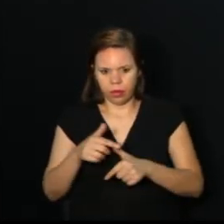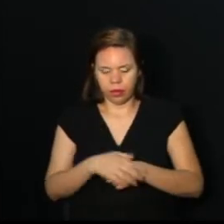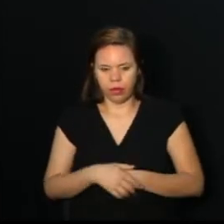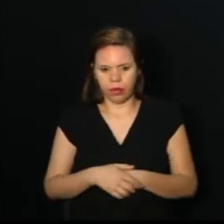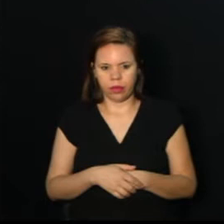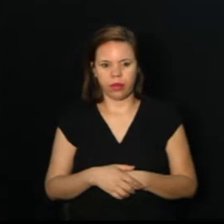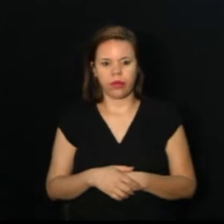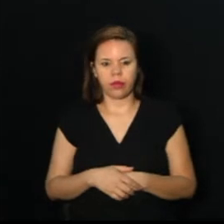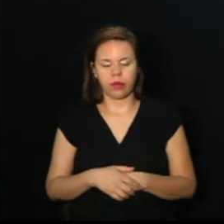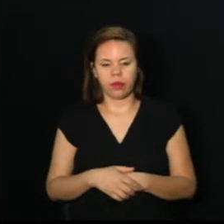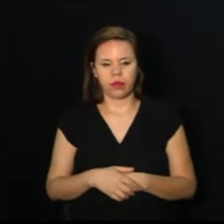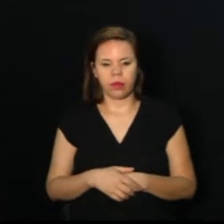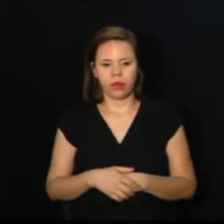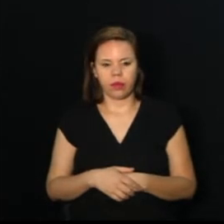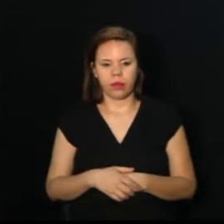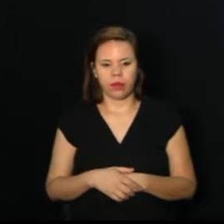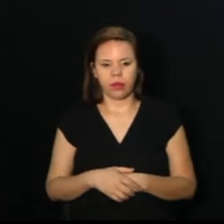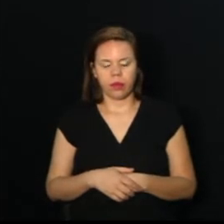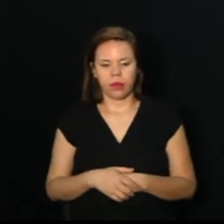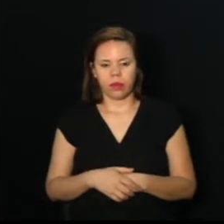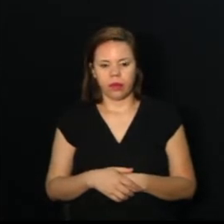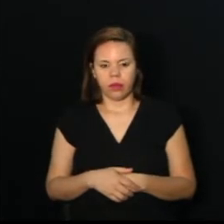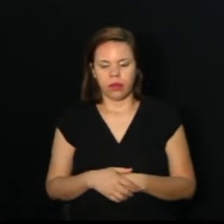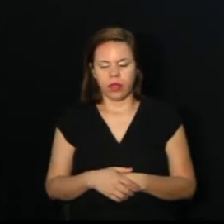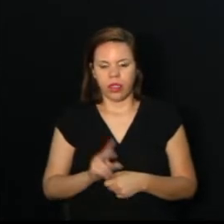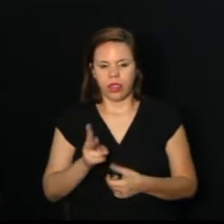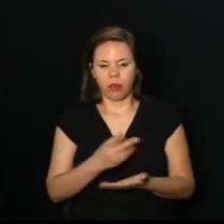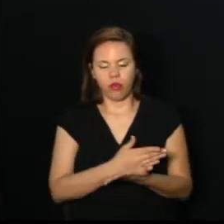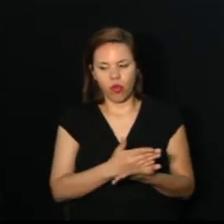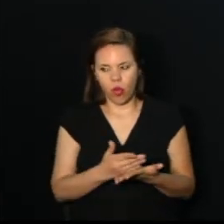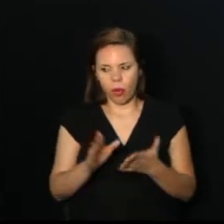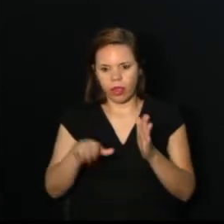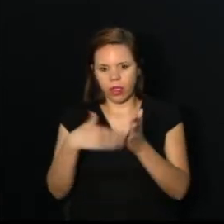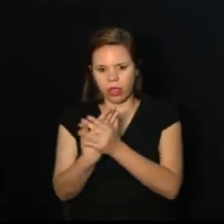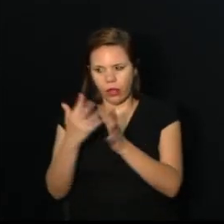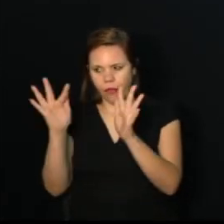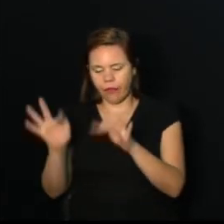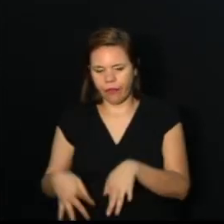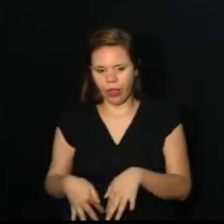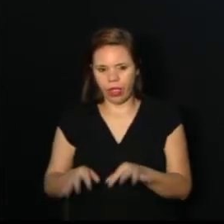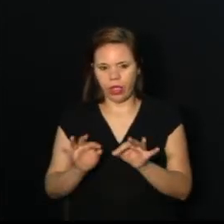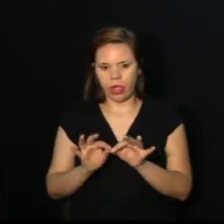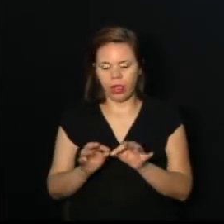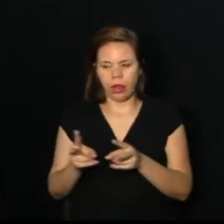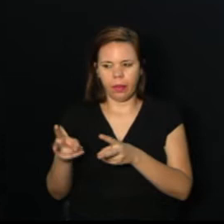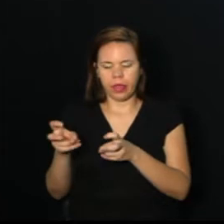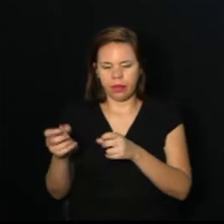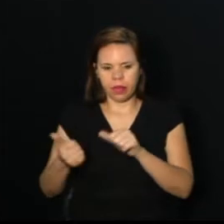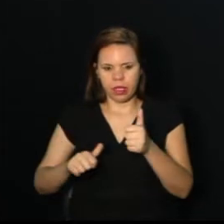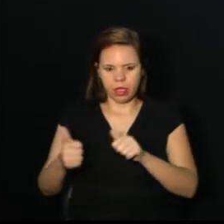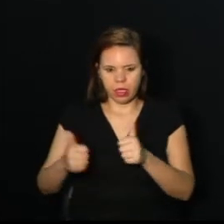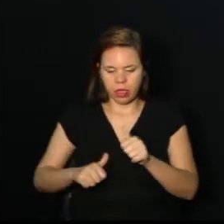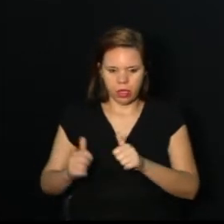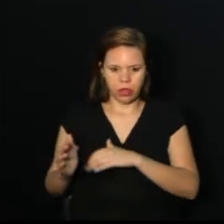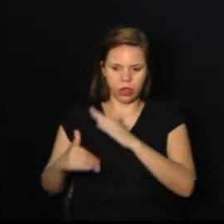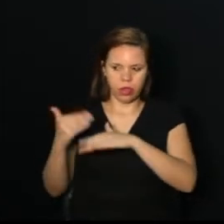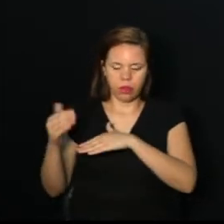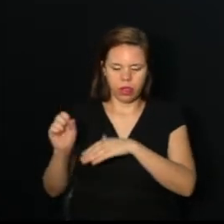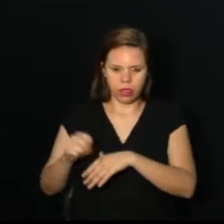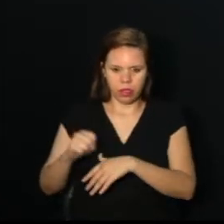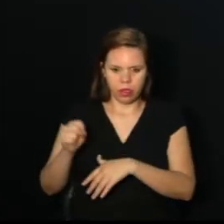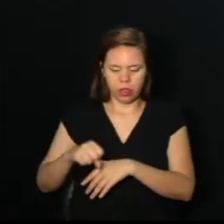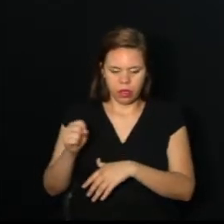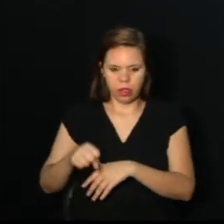uma linha de cabo a rabo. Medir desempenho, sim. Se